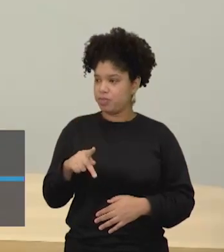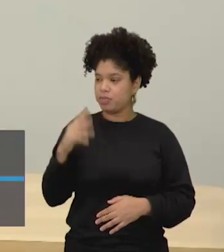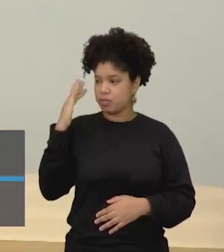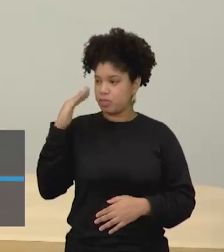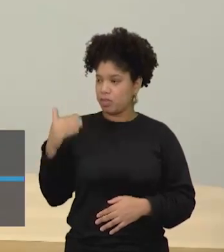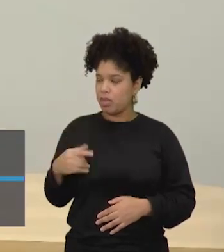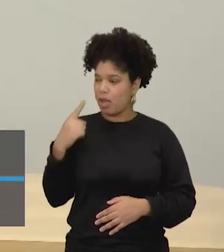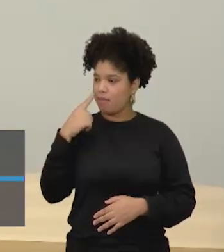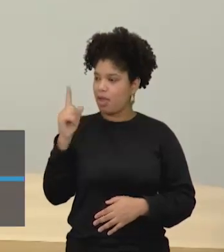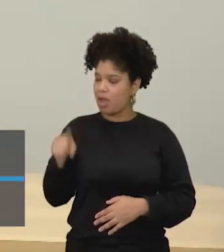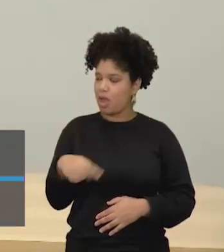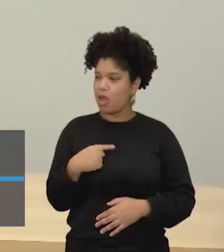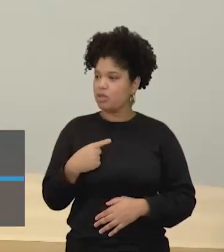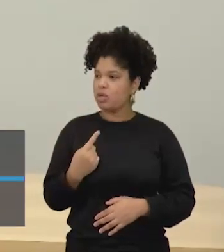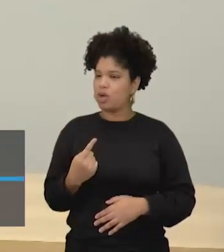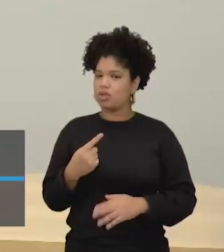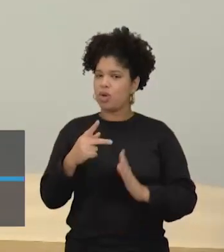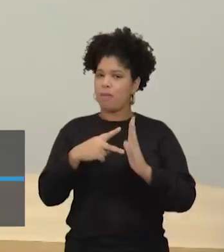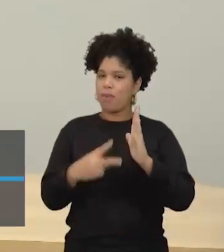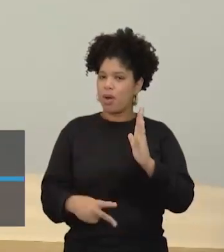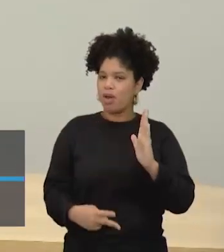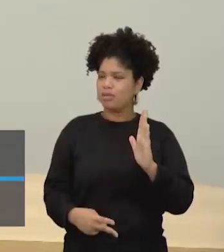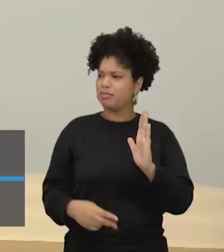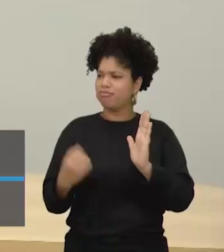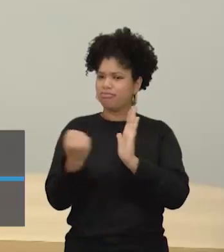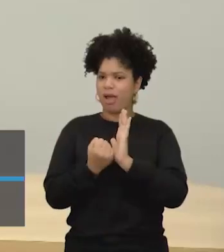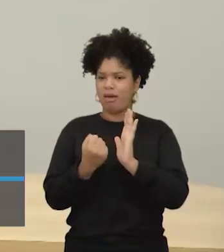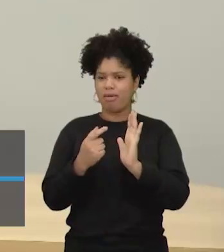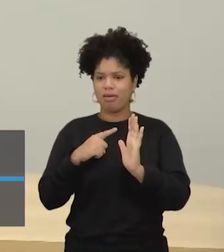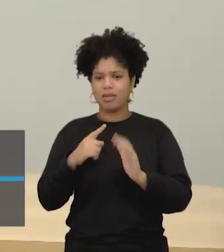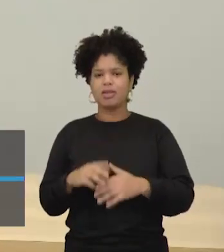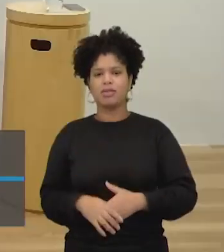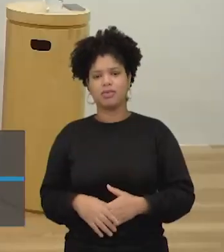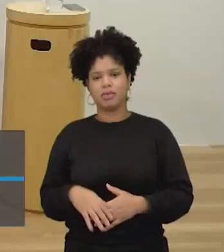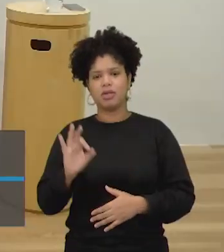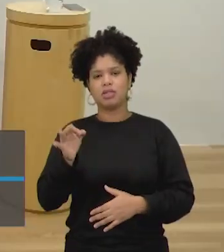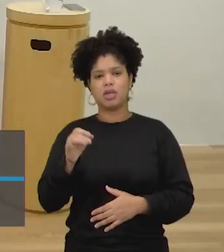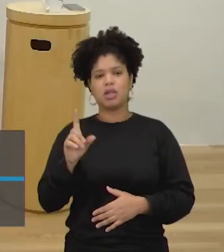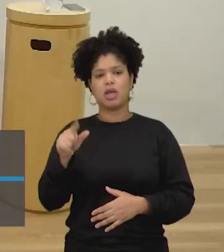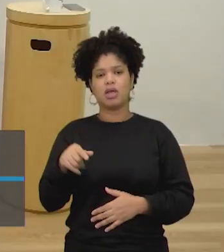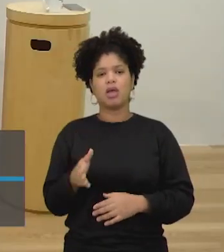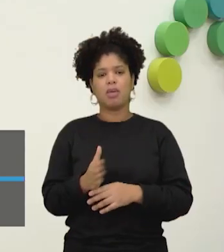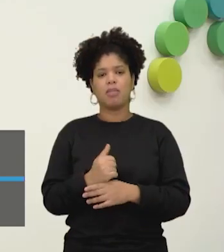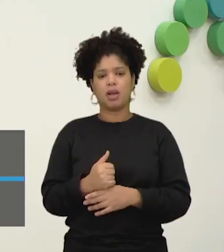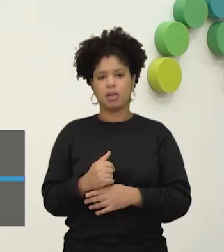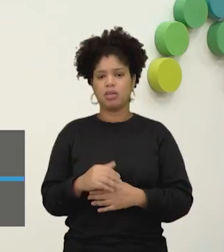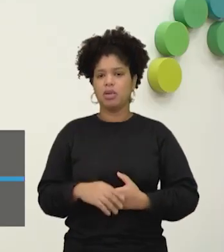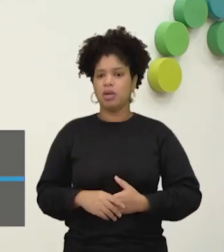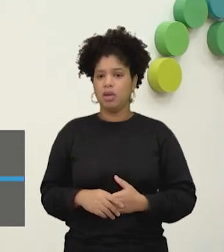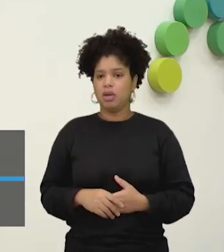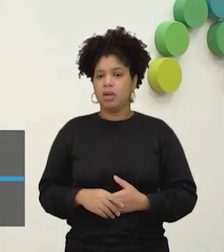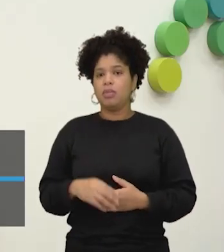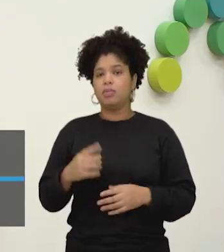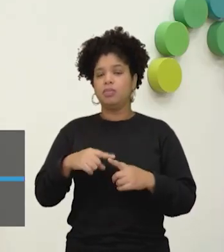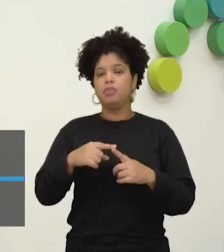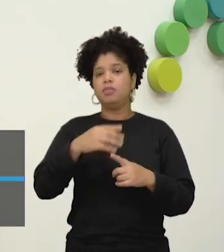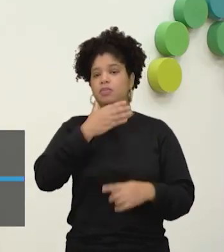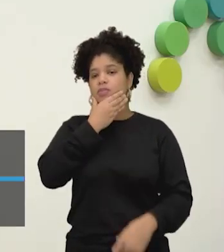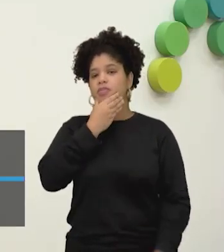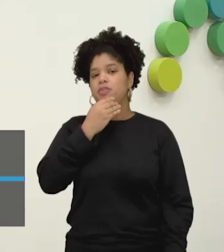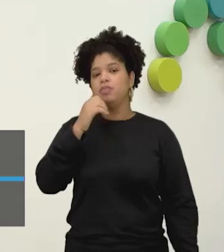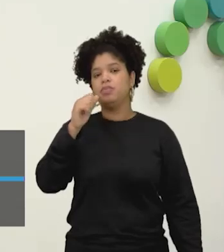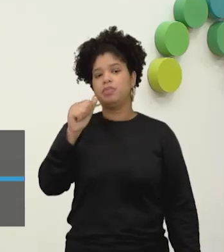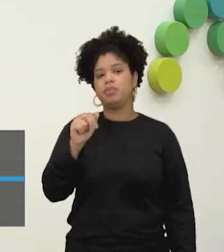mais marcante, assim, quando você começa a falar de modernismo, né? Lembra. Ele é o pré-modernista porque o que acontece? O Augusto dos Anjos,